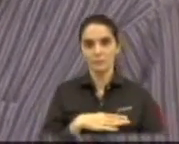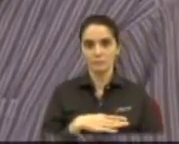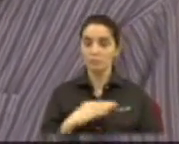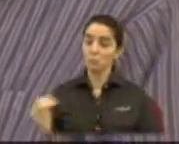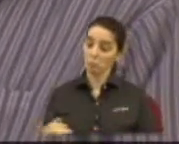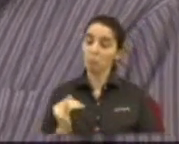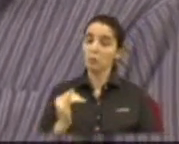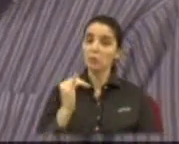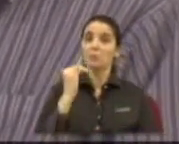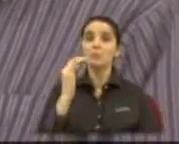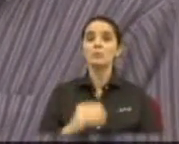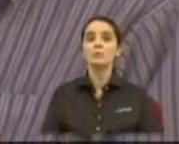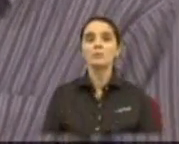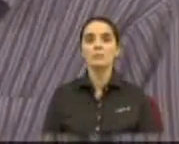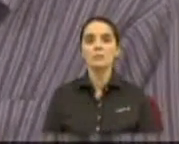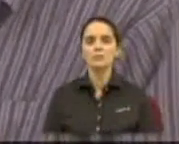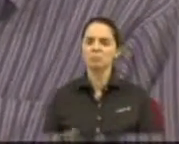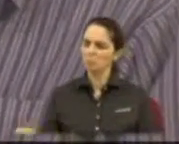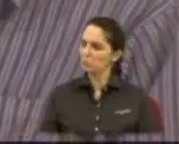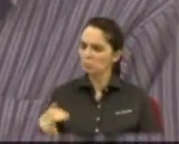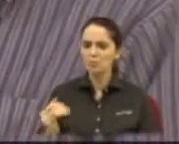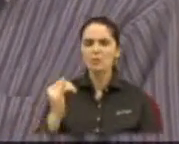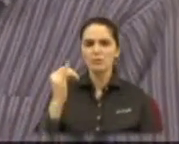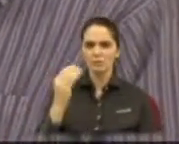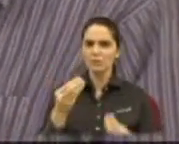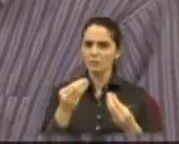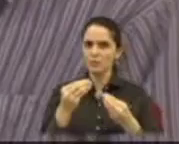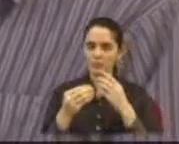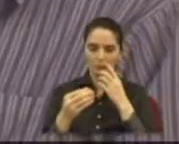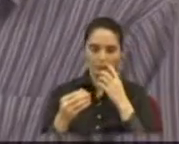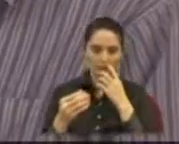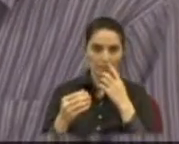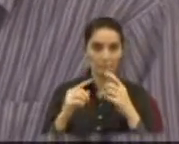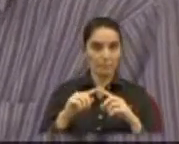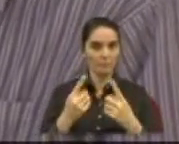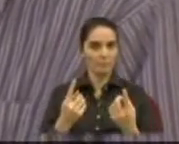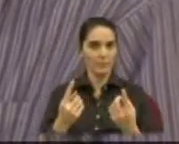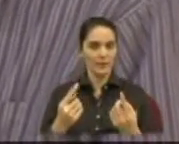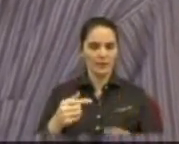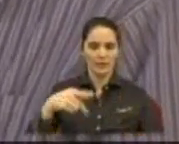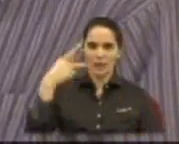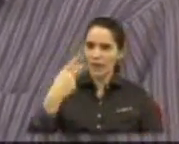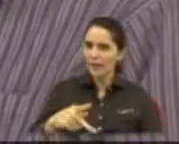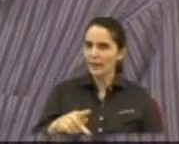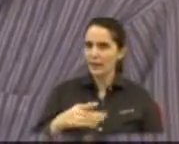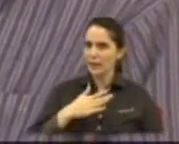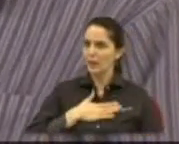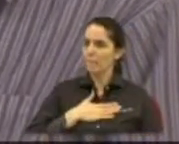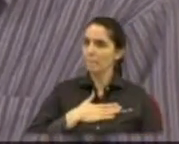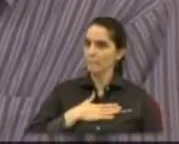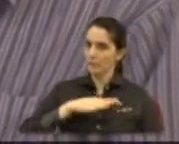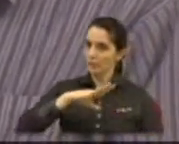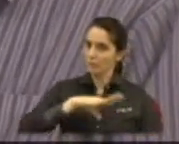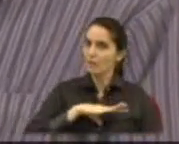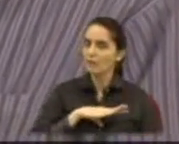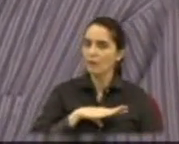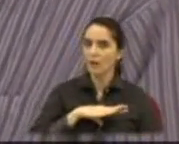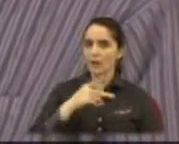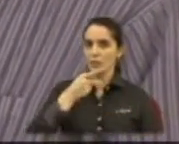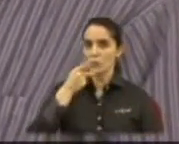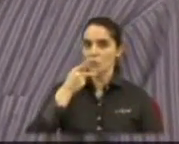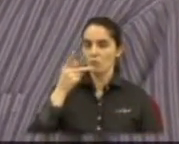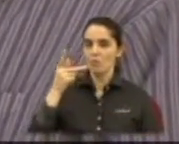muito importante. Se é uma pessoa capaz, importantíssimo. Agora, vir na minha cidade, falar